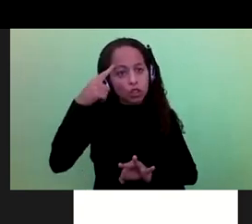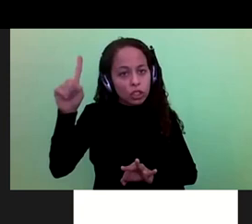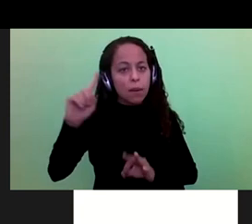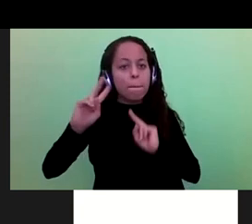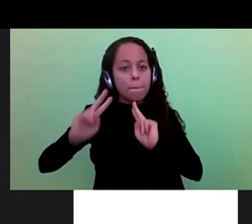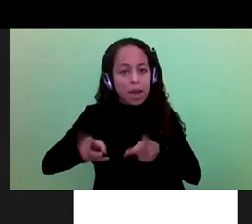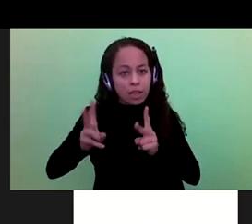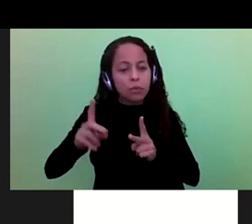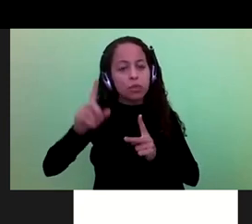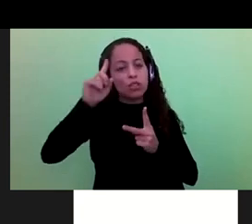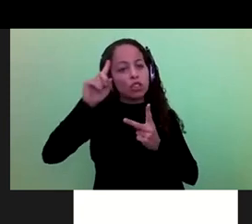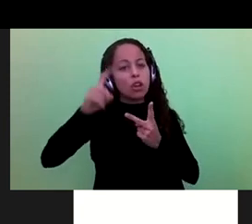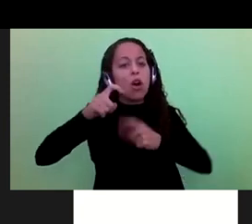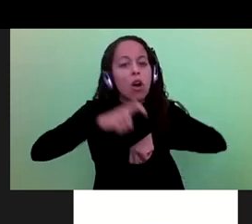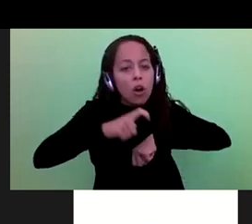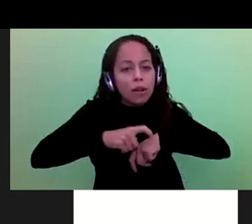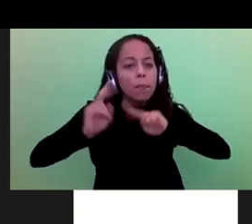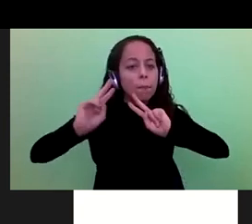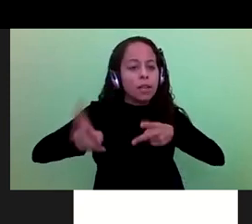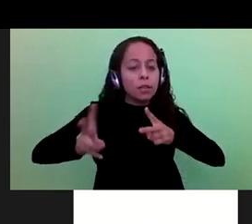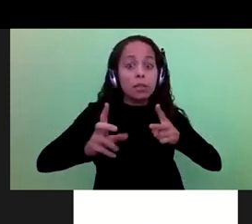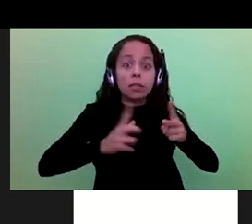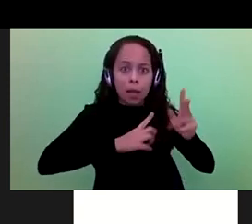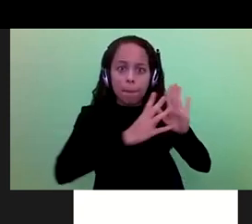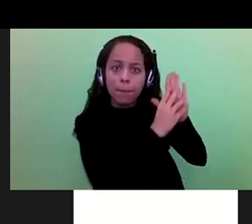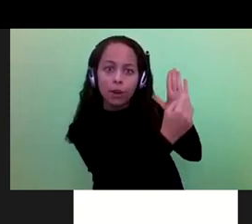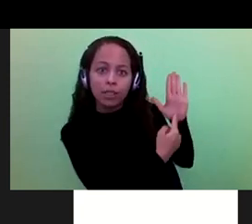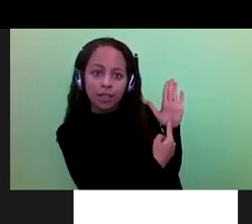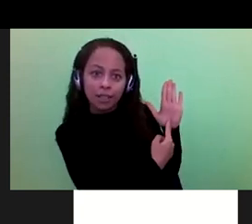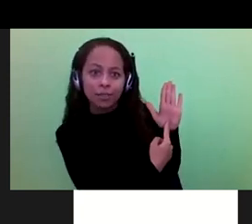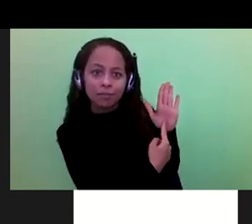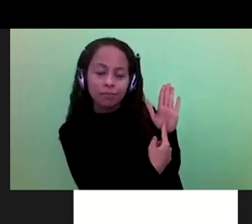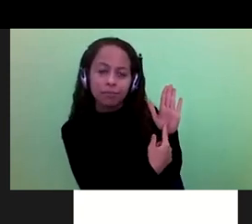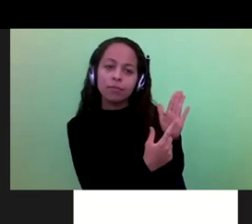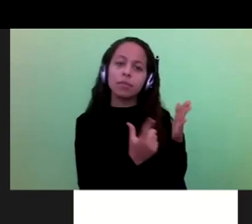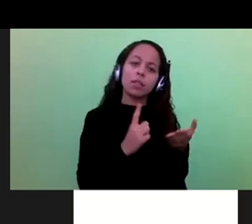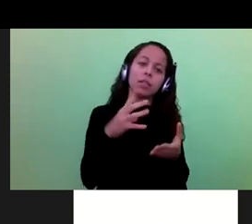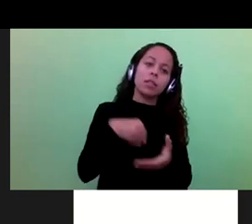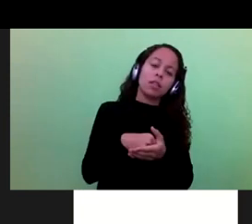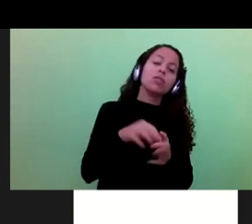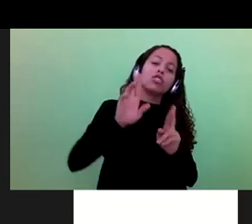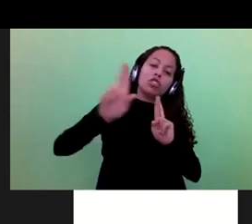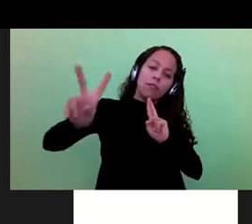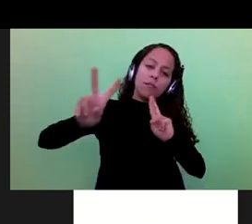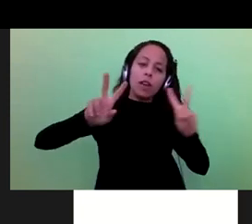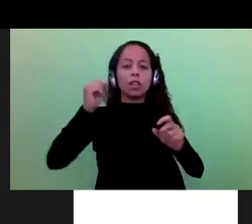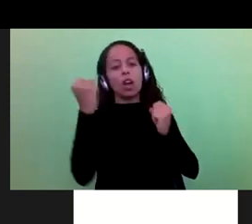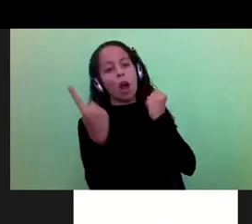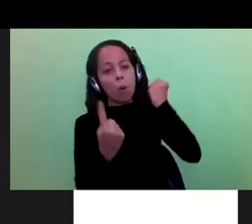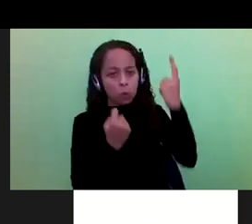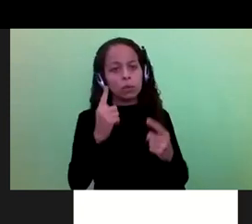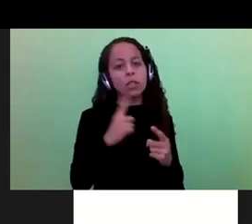horário. Isso, claro, via de regra. Claro que existem várias exceções. Então, mas é um